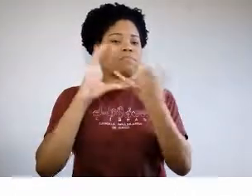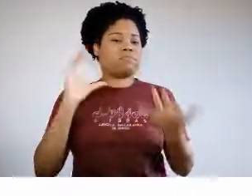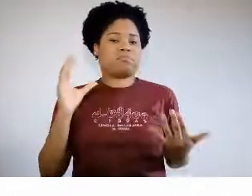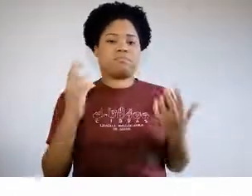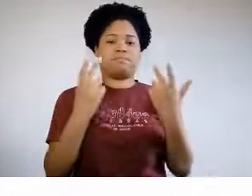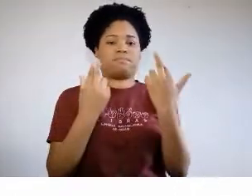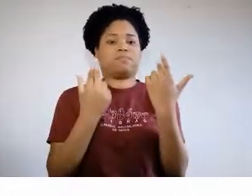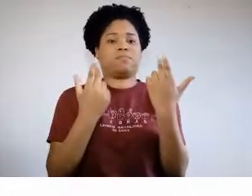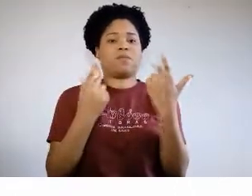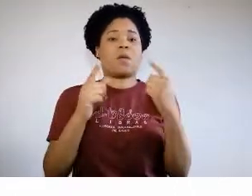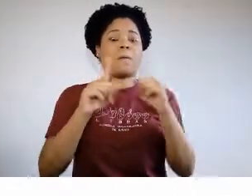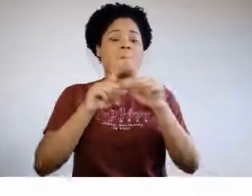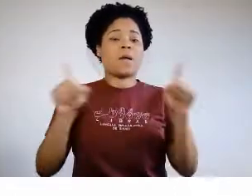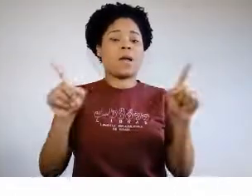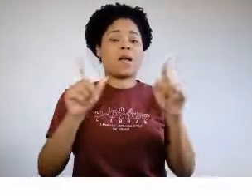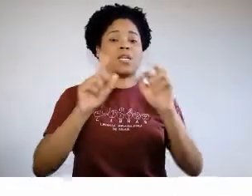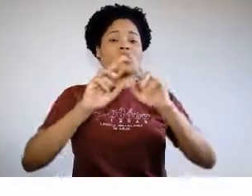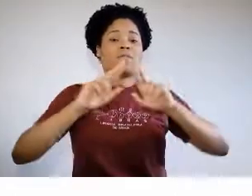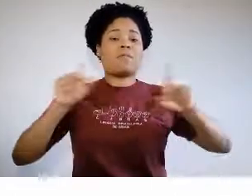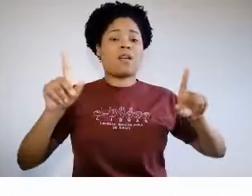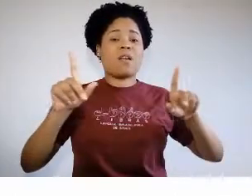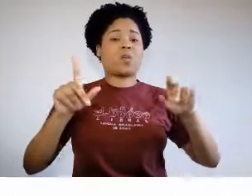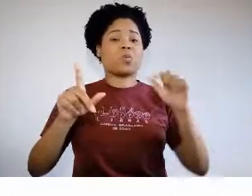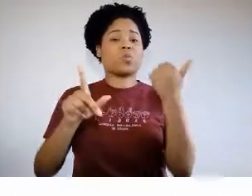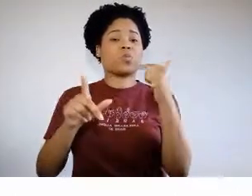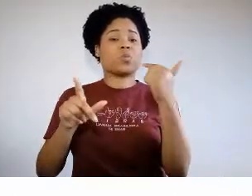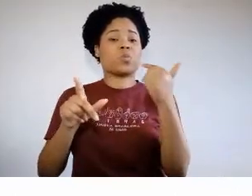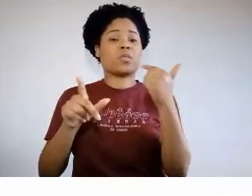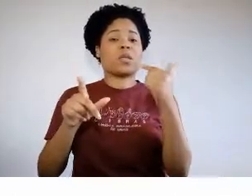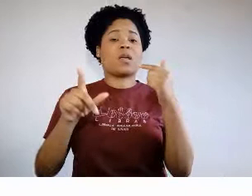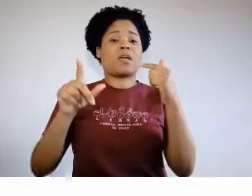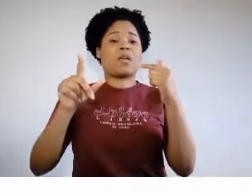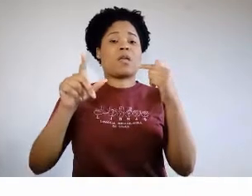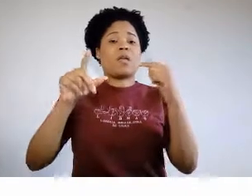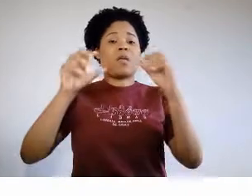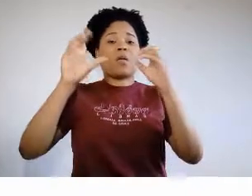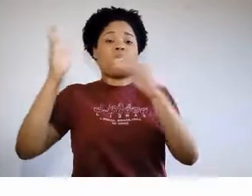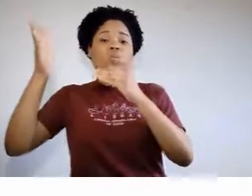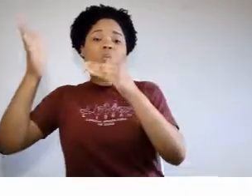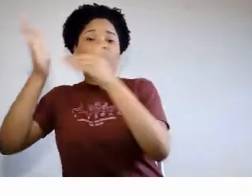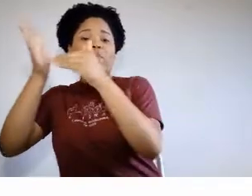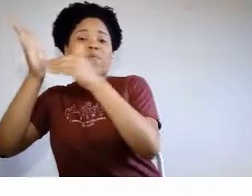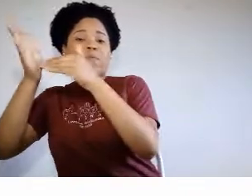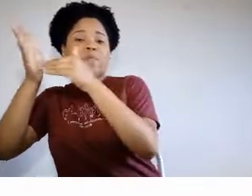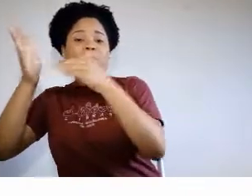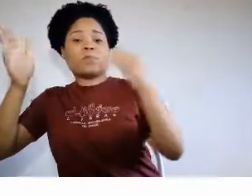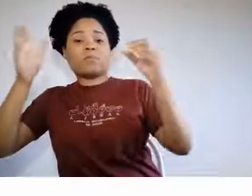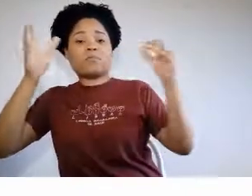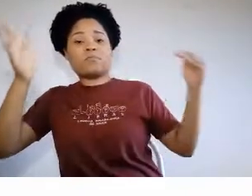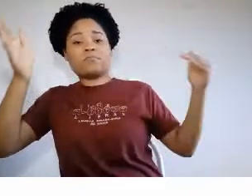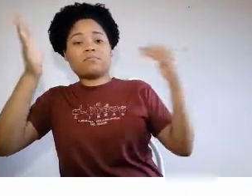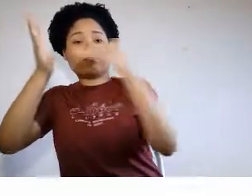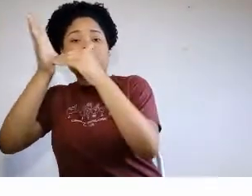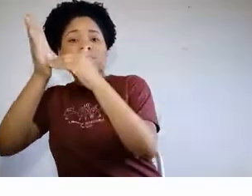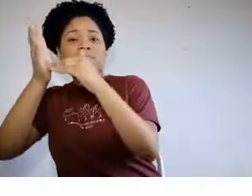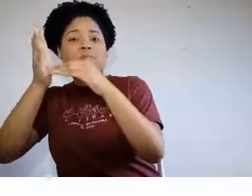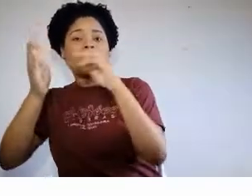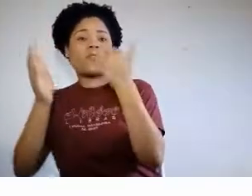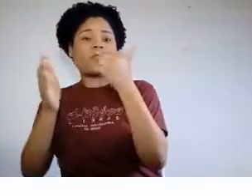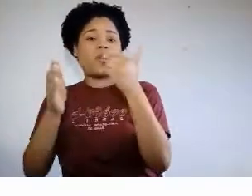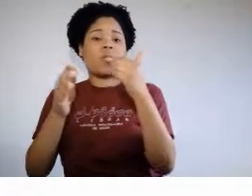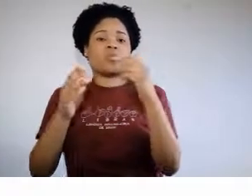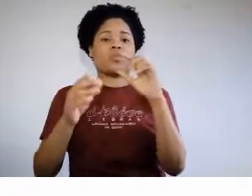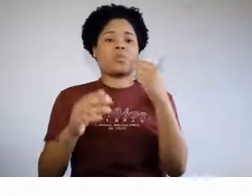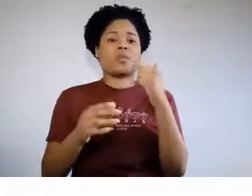funcionamento é muito parecido. A diferença é que não tem mais a figura do terminador, não tem mais aquela ponta final.